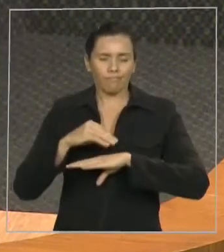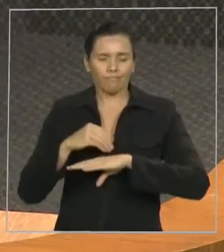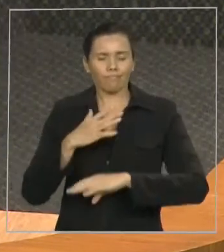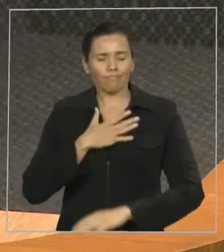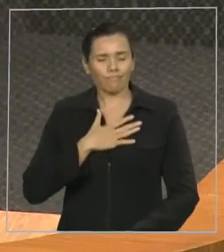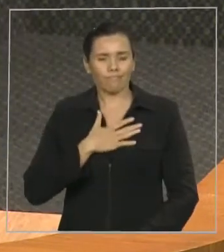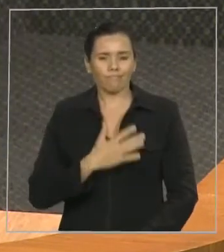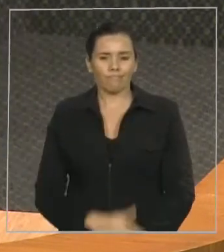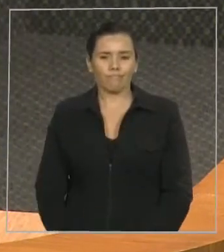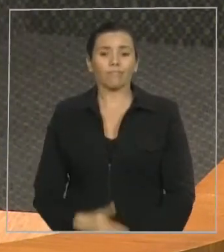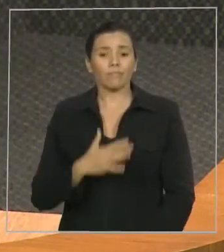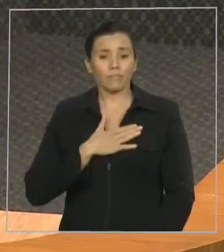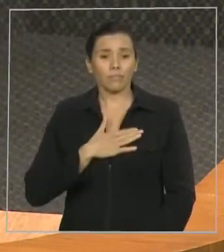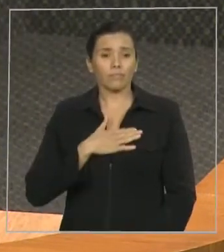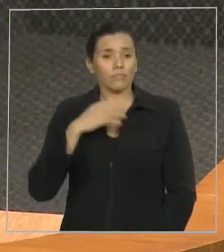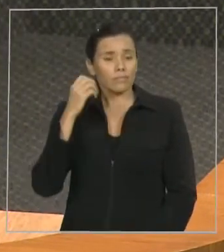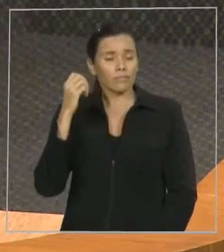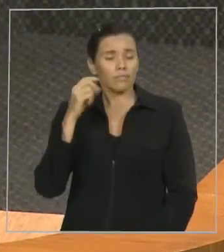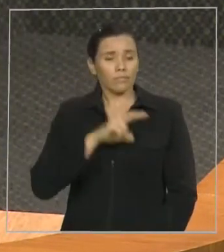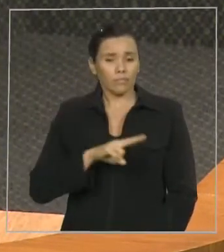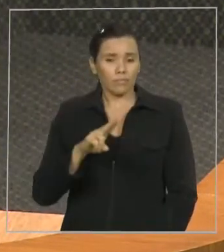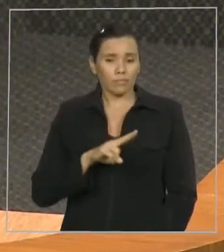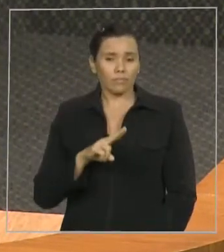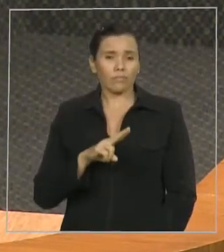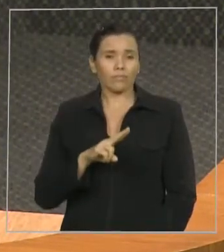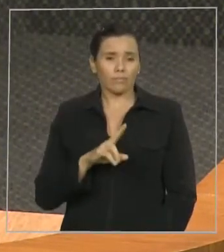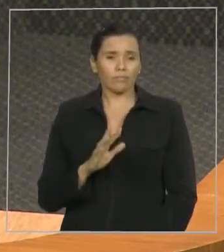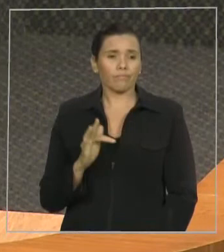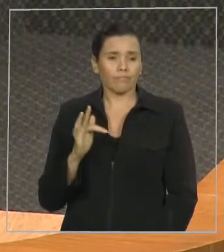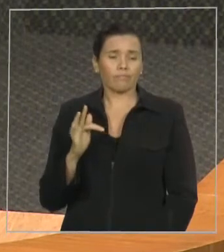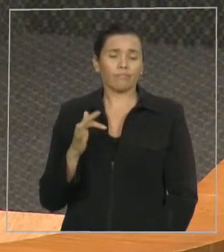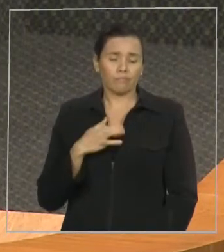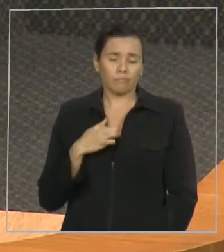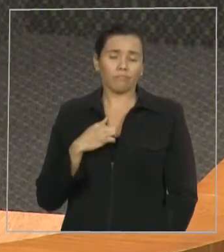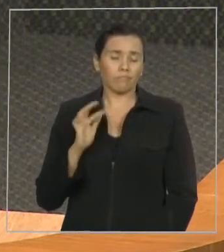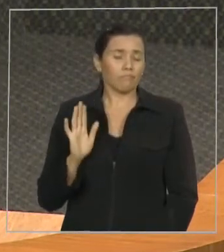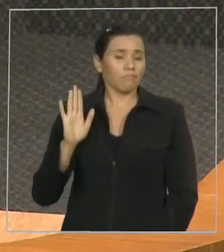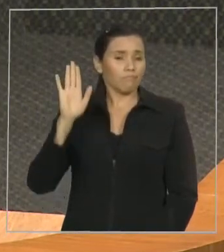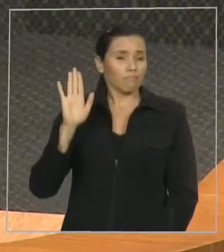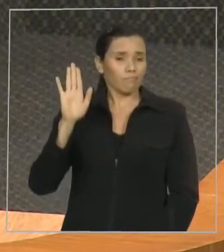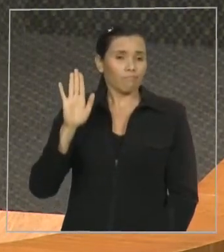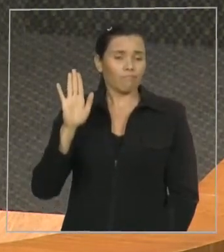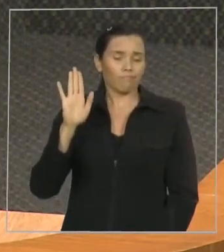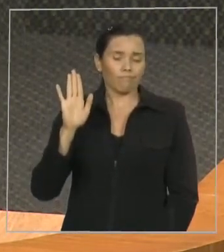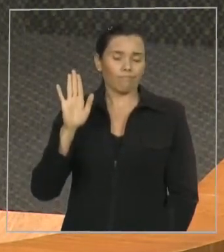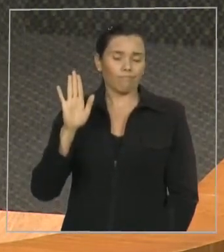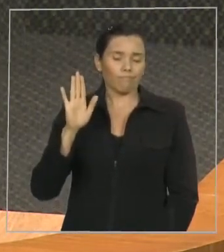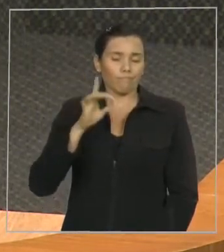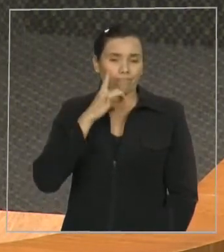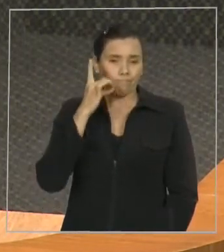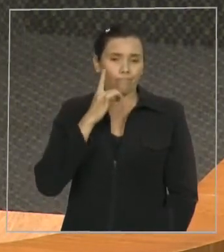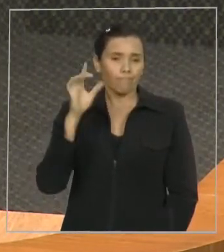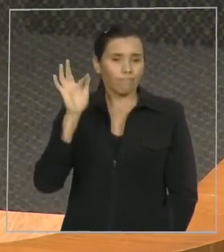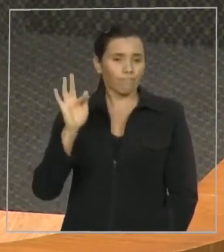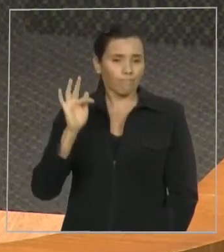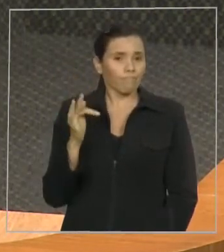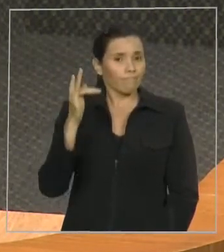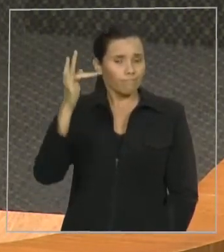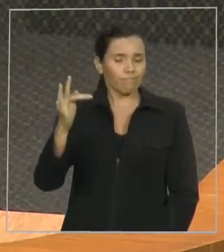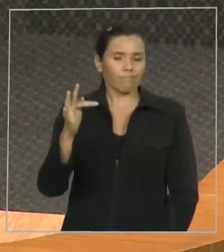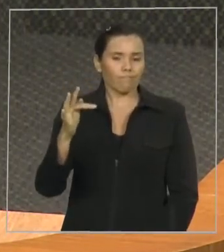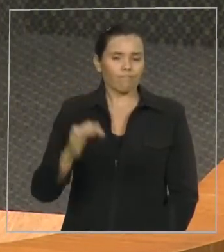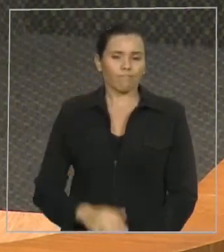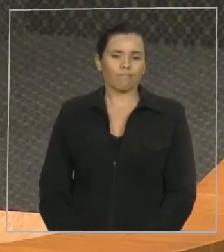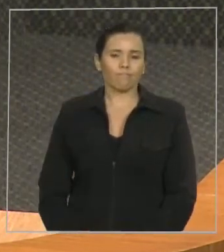está colocado como pré-candidato a deputado federal. O Partido Socialista Brasileiro sabe da minha disposição